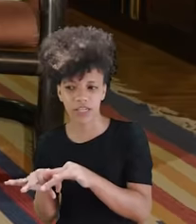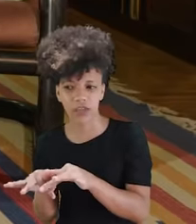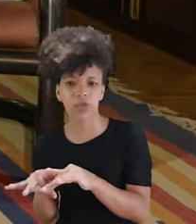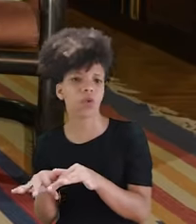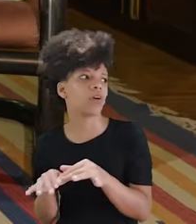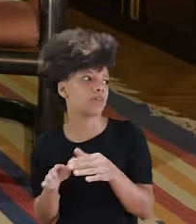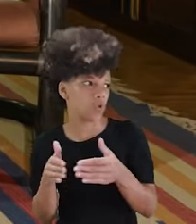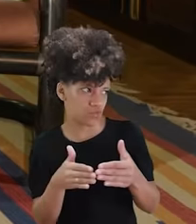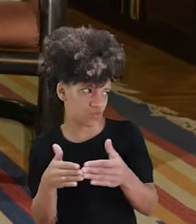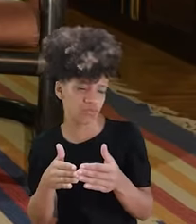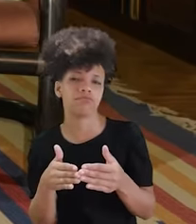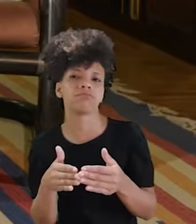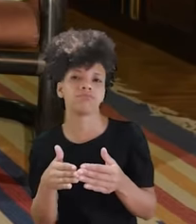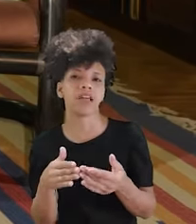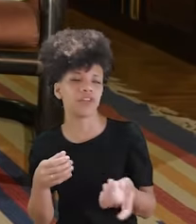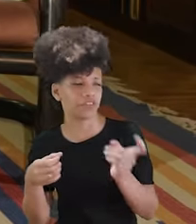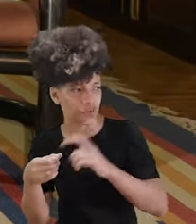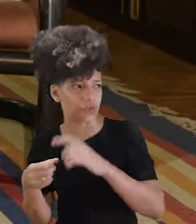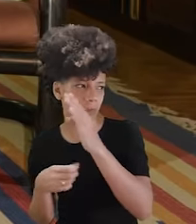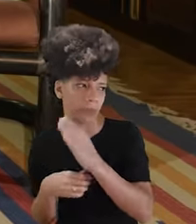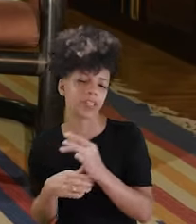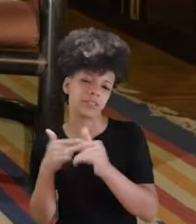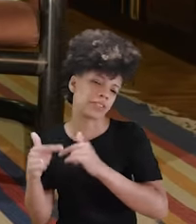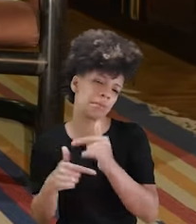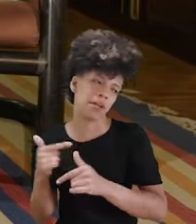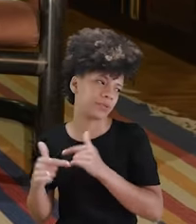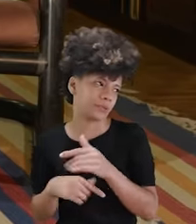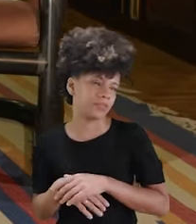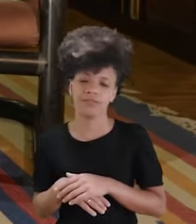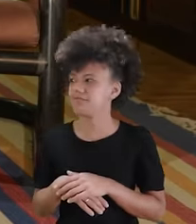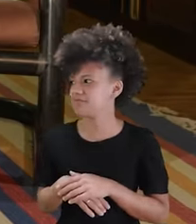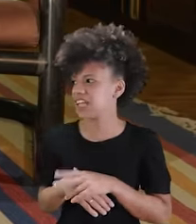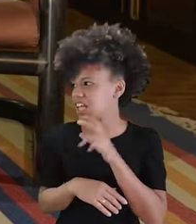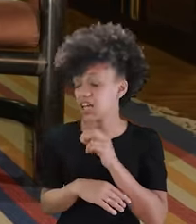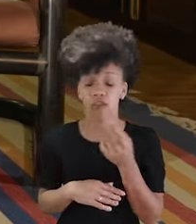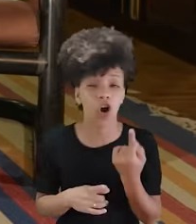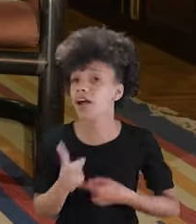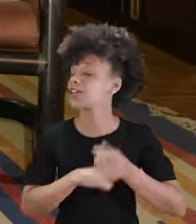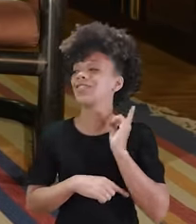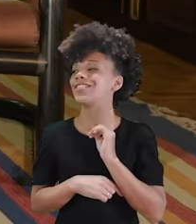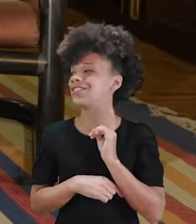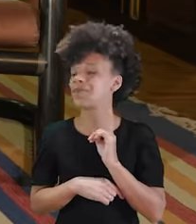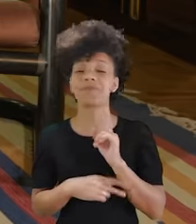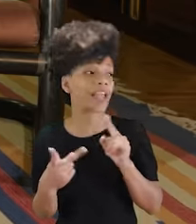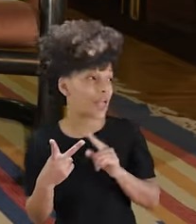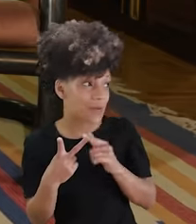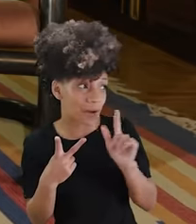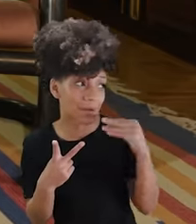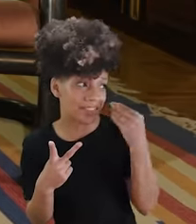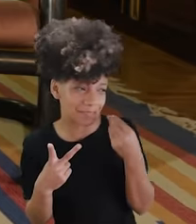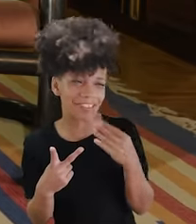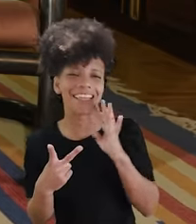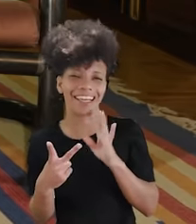já ressuscitou de repente agora uma outra coisa bem legal que eu acho legal é eu tava